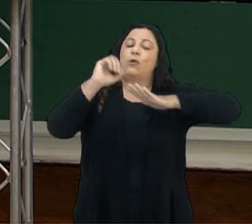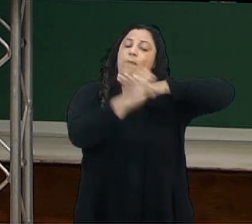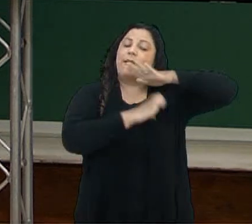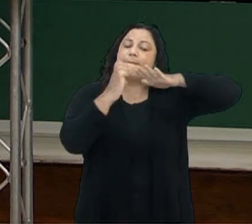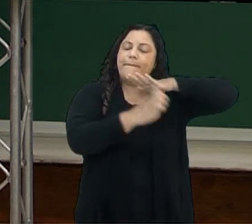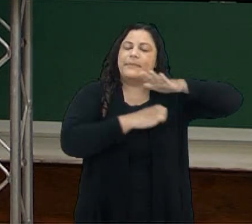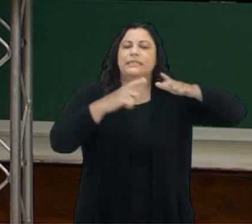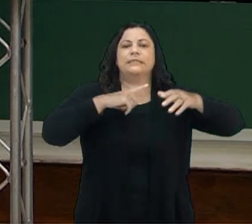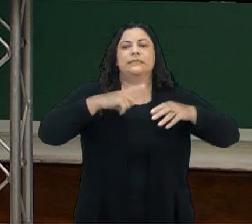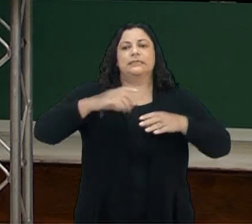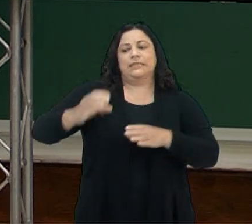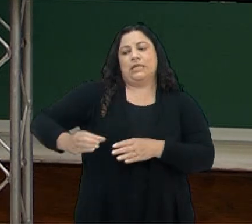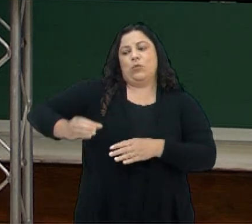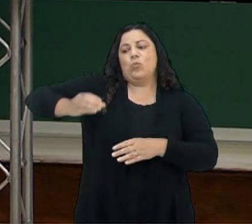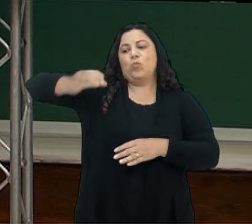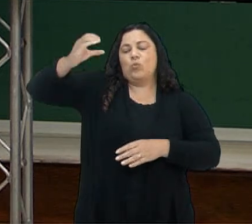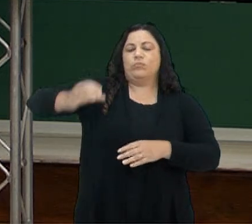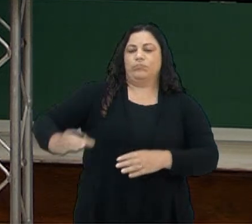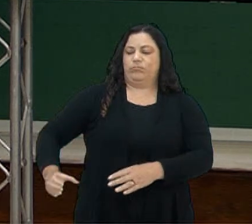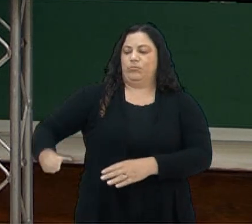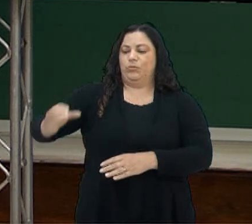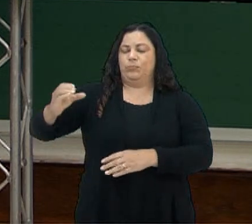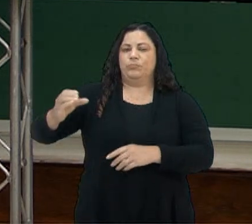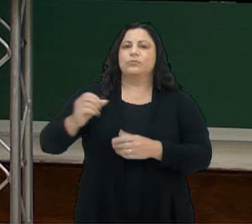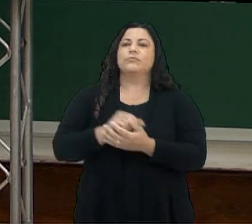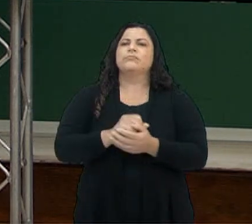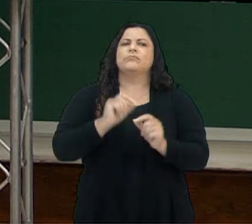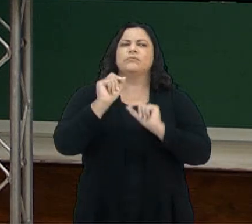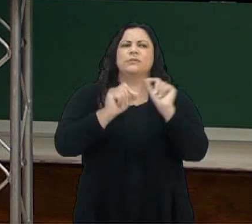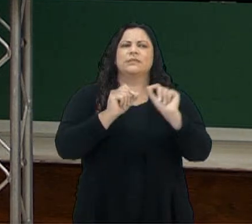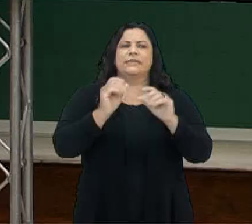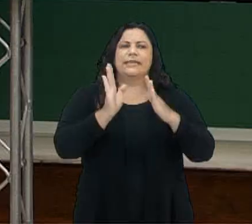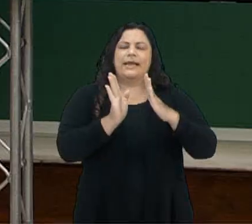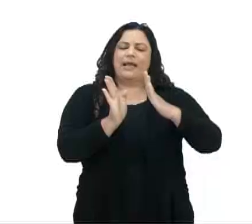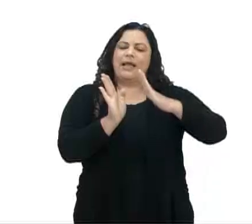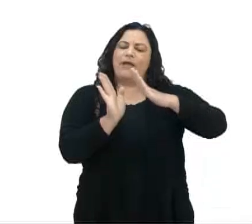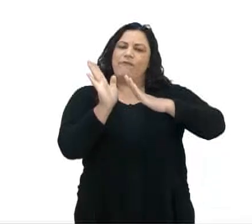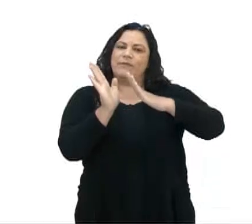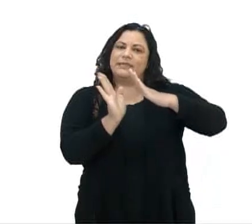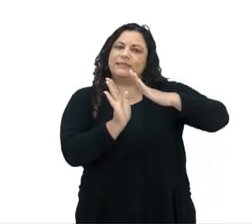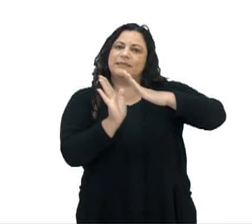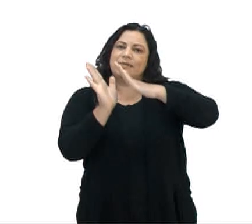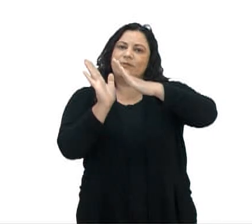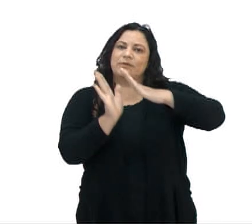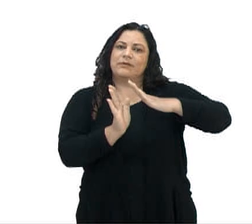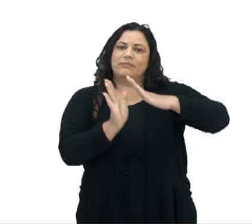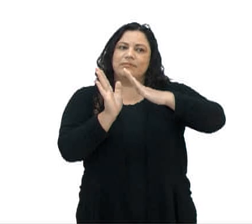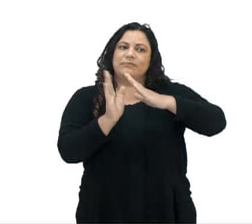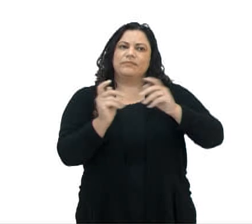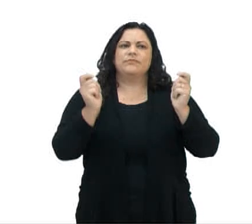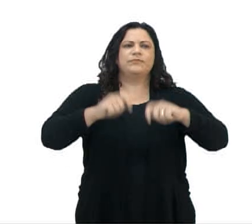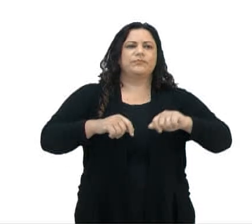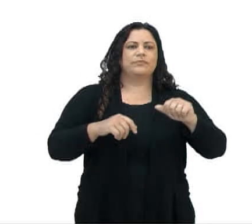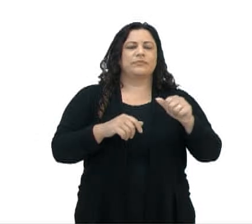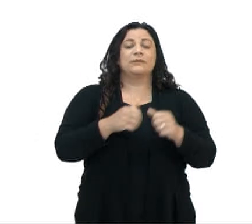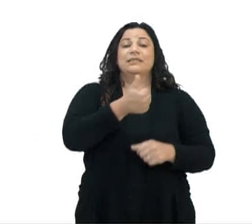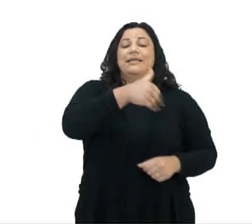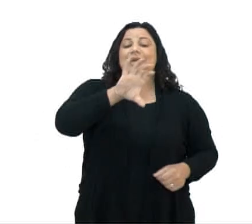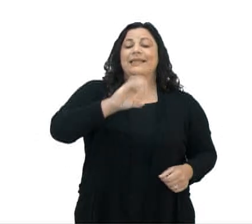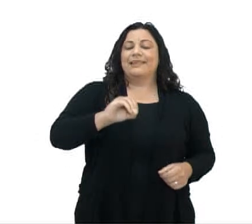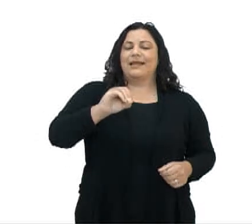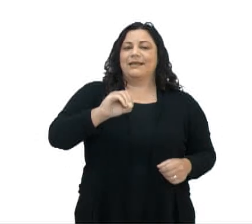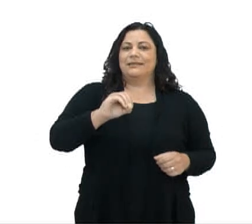produz porta-copos em formato hexagonal, tá? E o tamanho que ele quer é esse daqui, 10 por